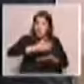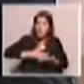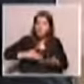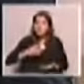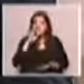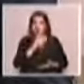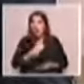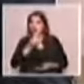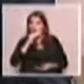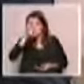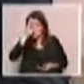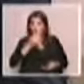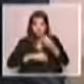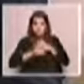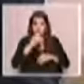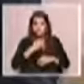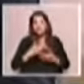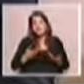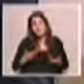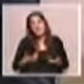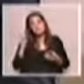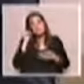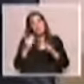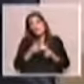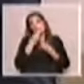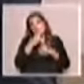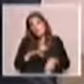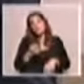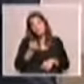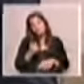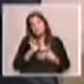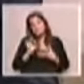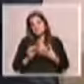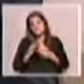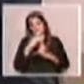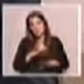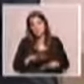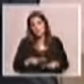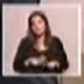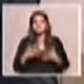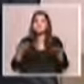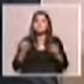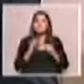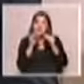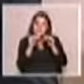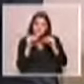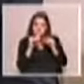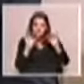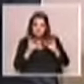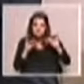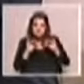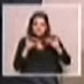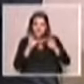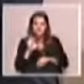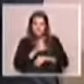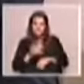o mais rapidamente possível, perde-se algum da sua qualidade e alguma das suas características. De facto, a textura e a imagem que está por